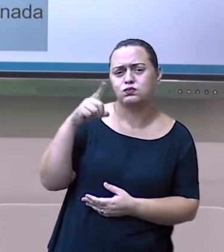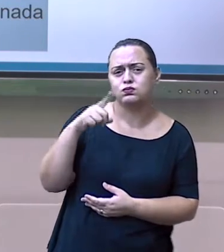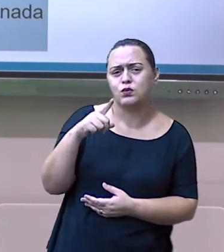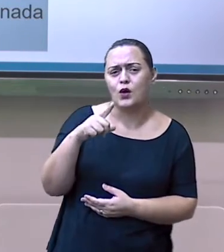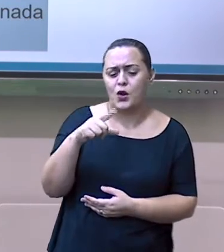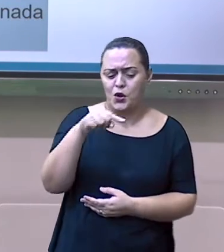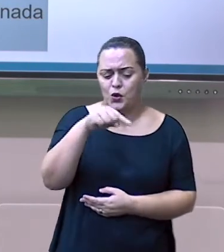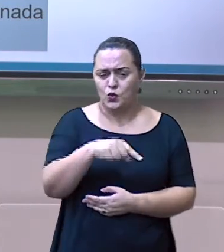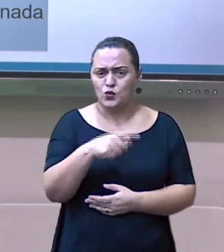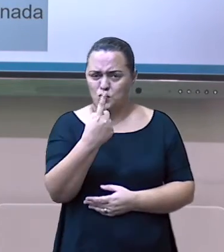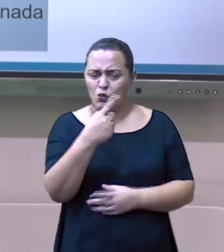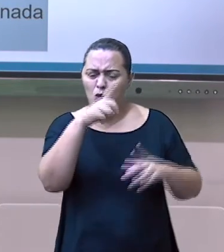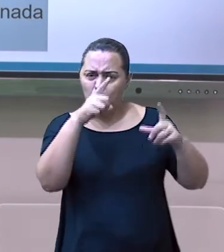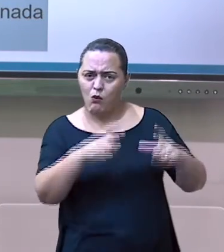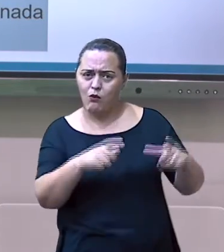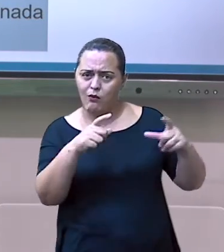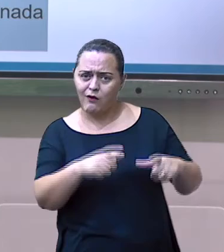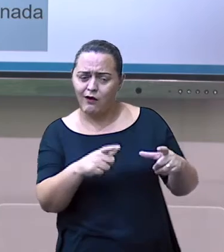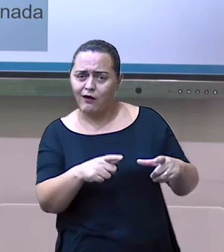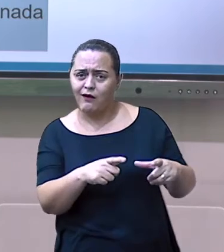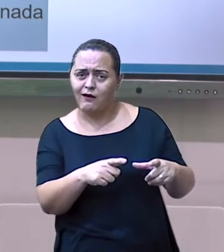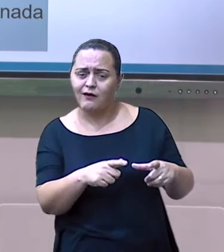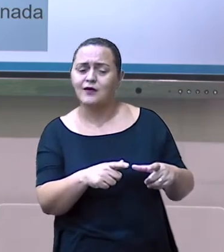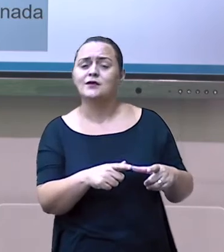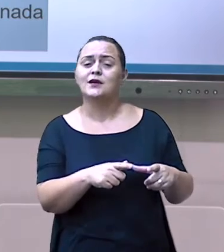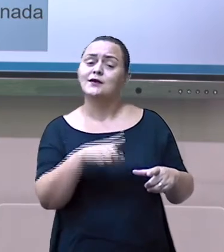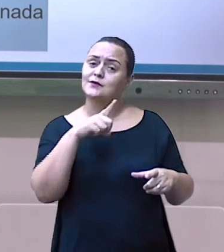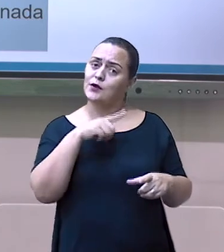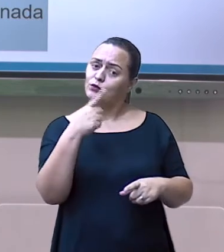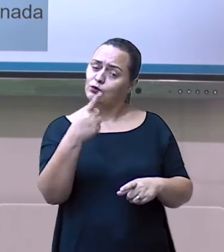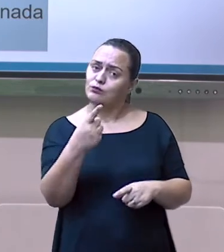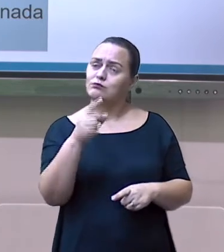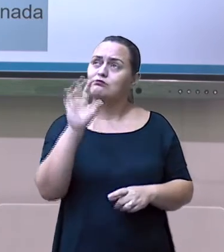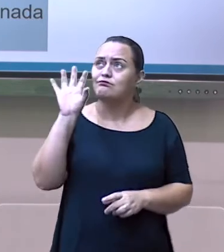vai determinar o tipo de clima.